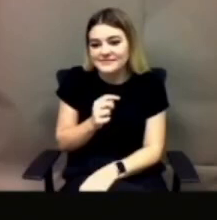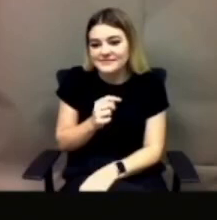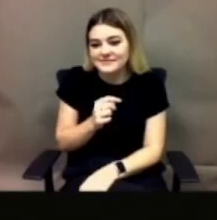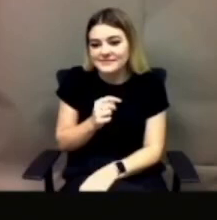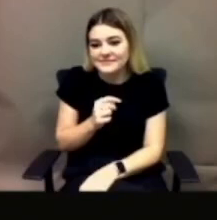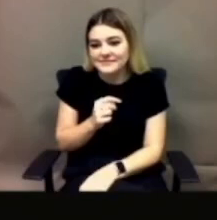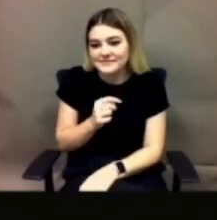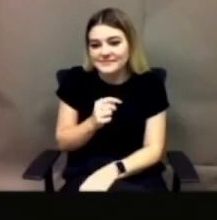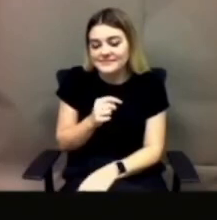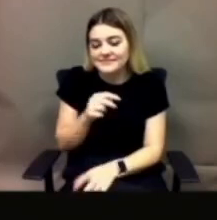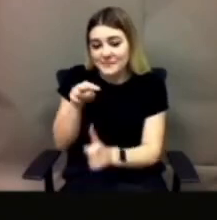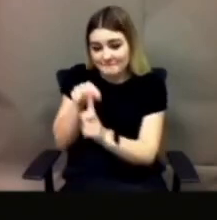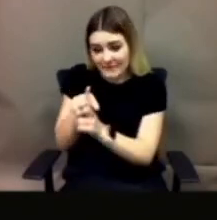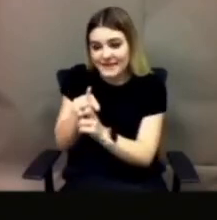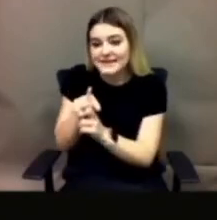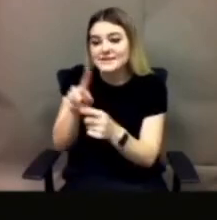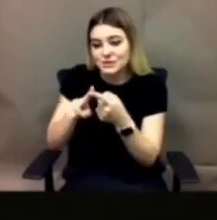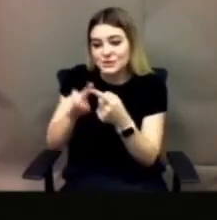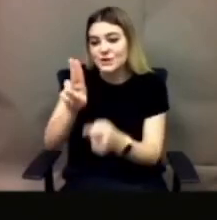keyboard. Eu vou usar o meu Make Make.